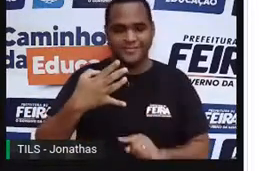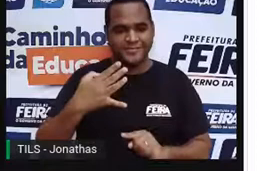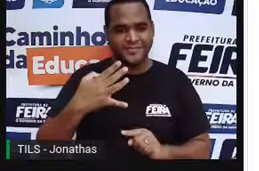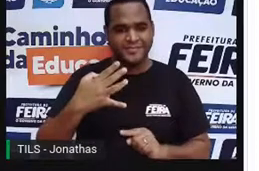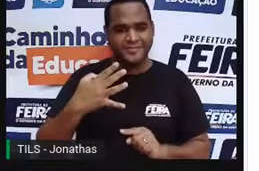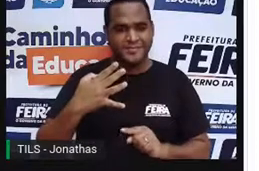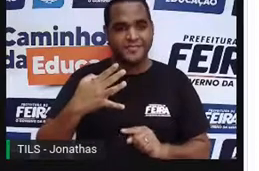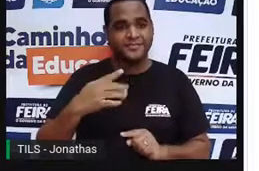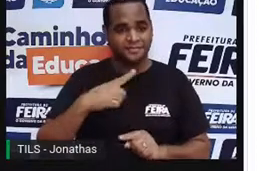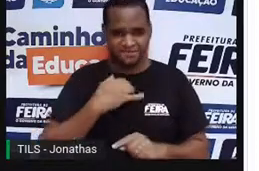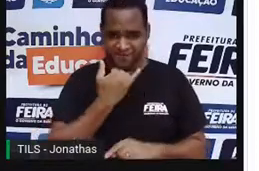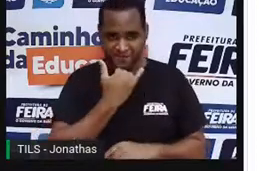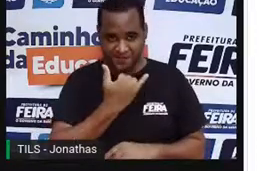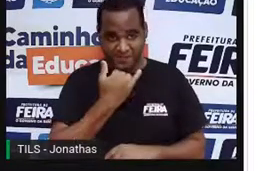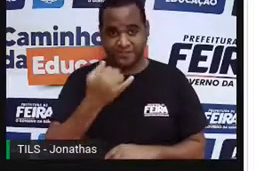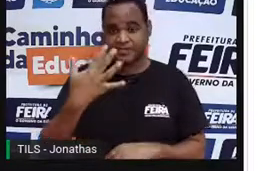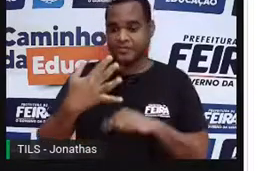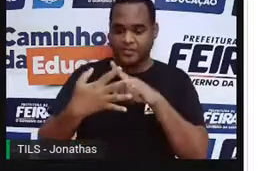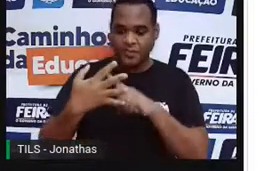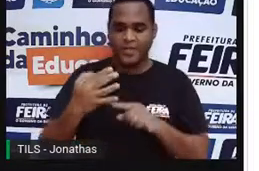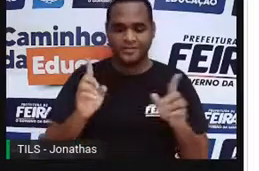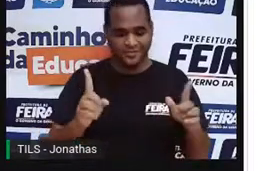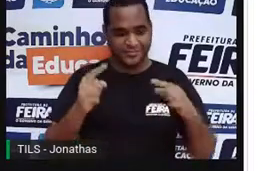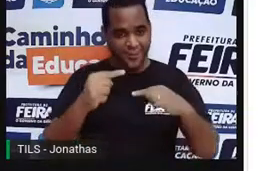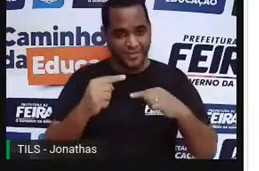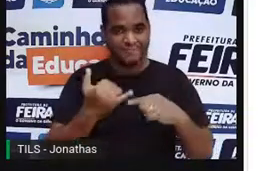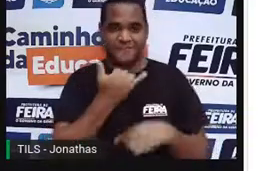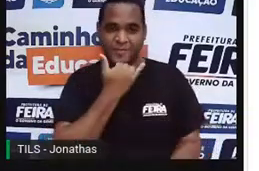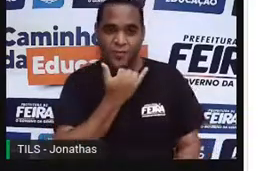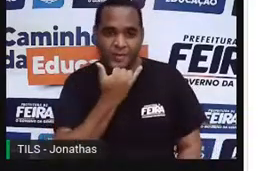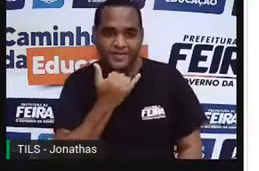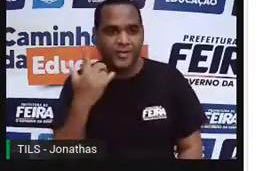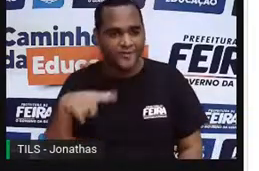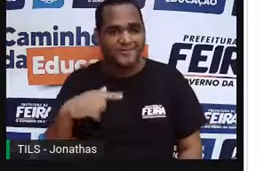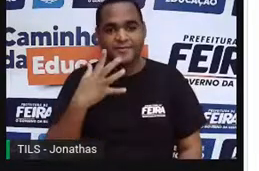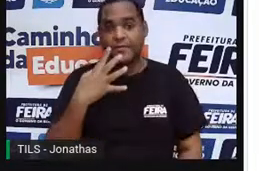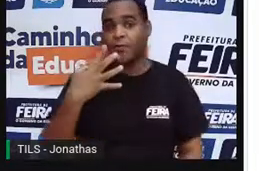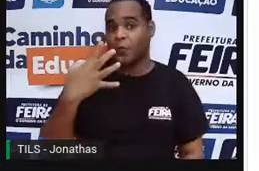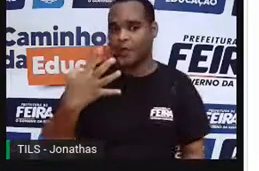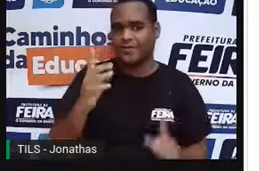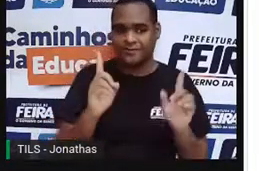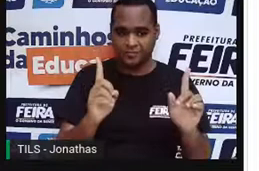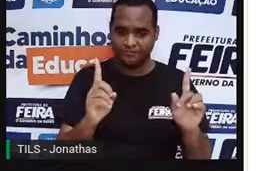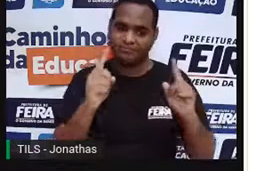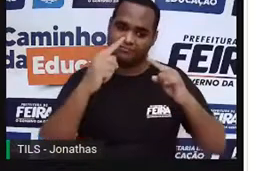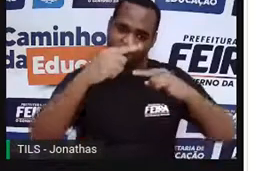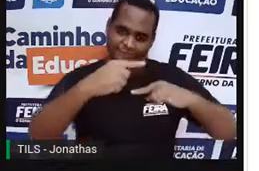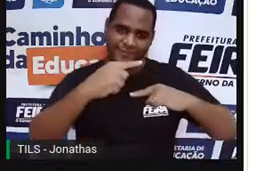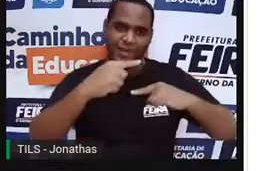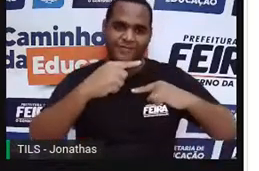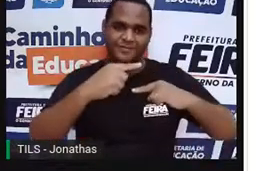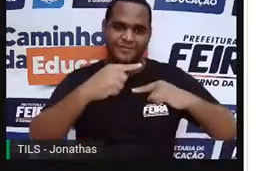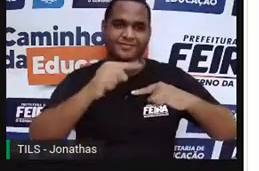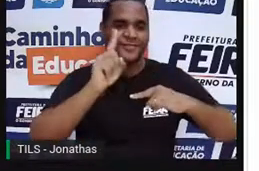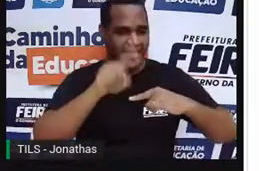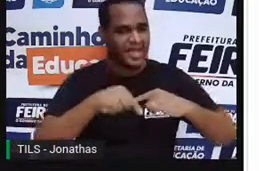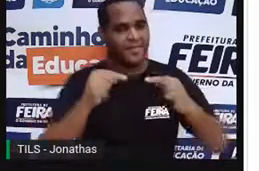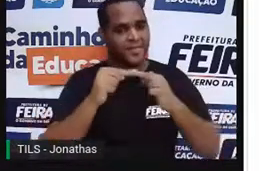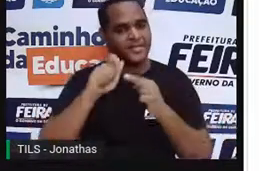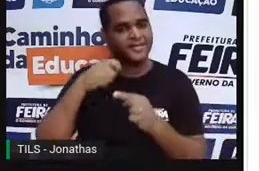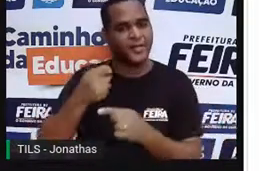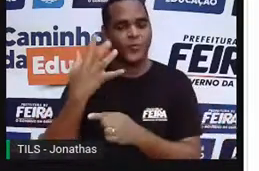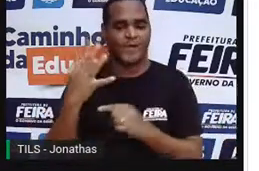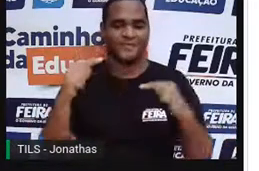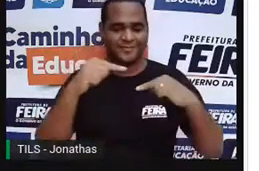que tiver desculpa quatro latas desculpa de novo que tiver quatro lados será um